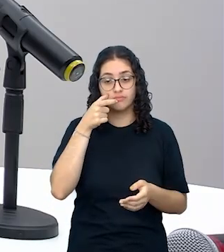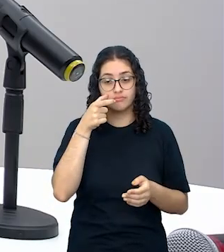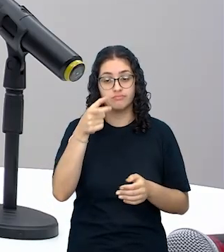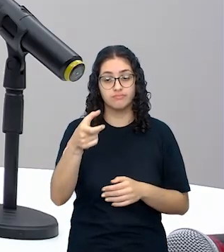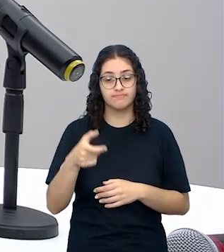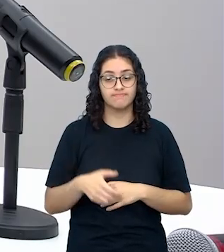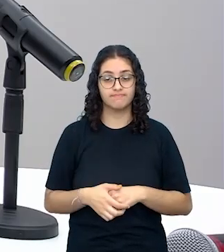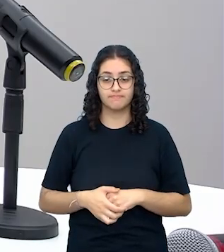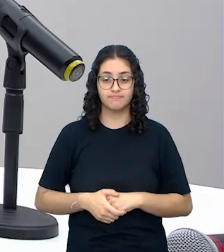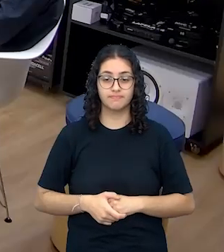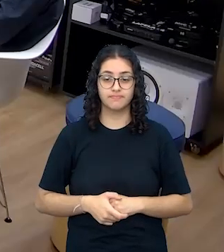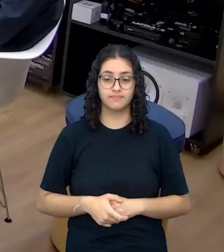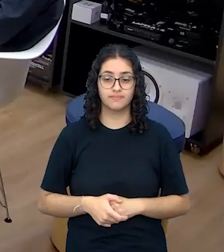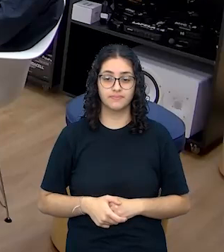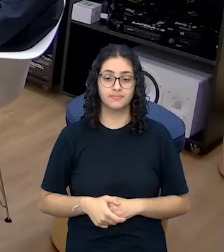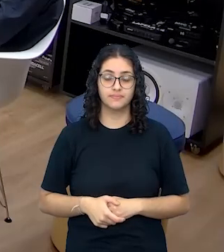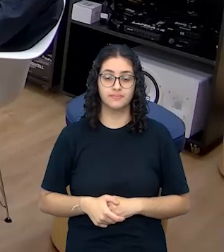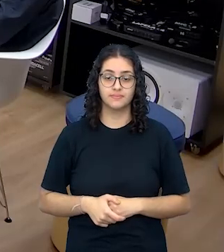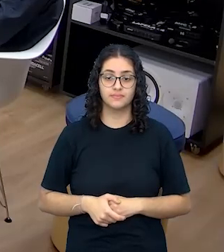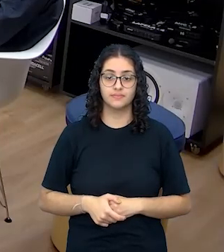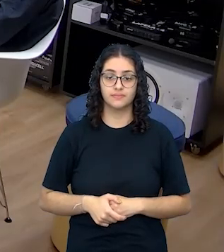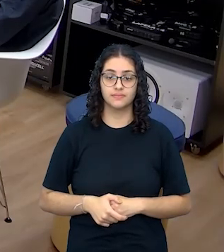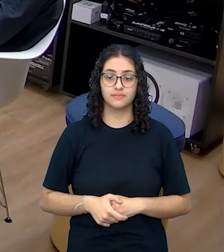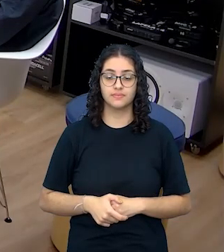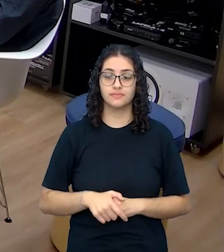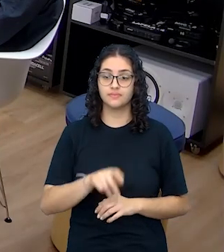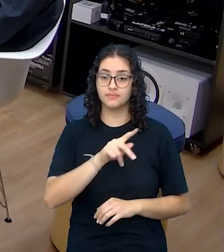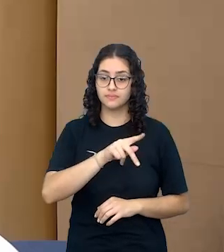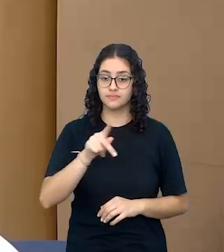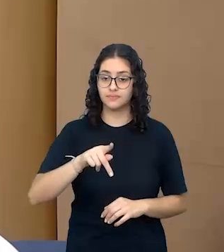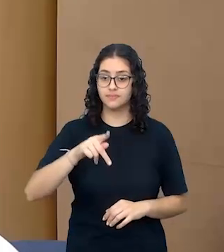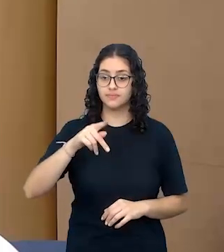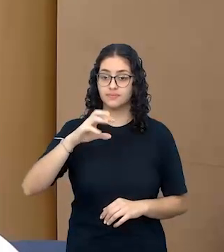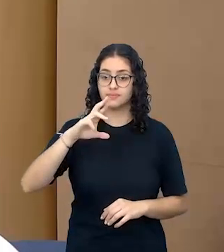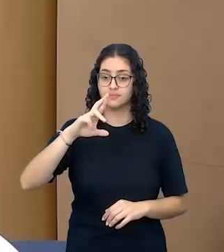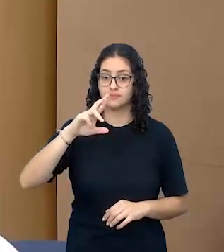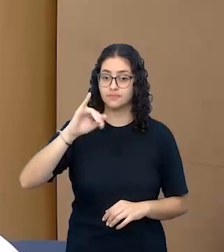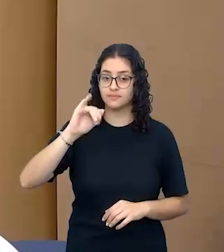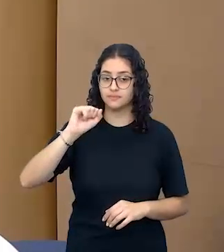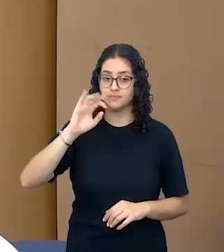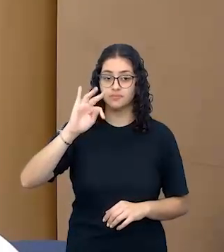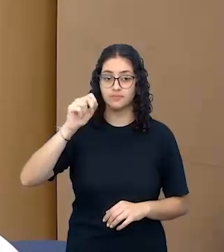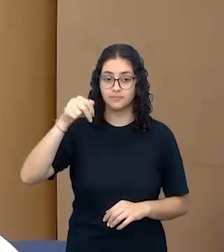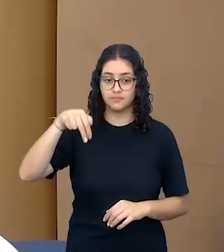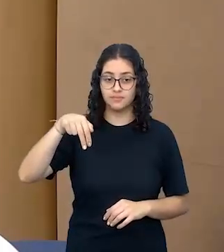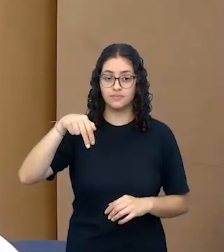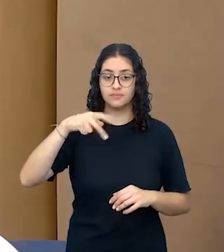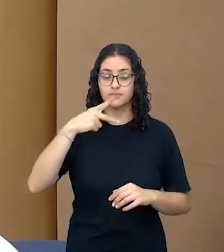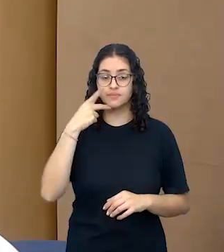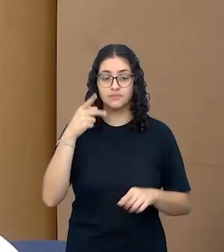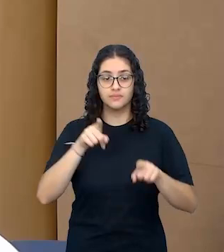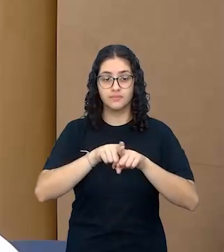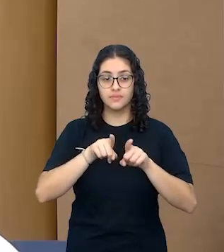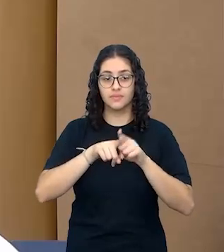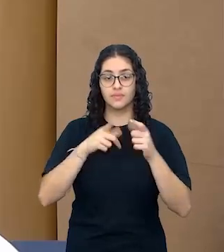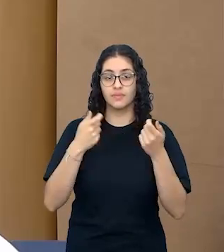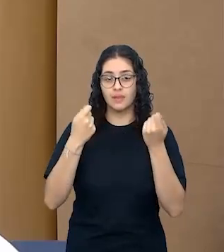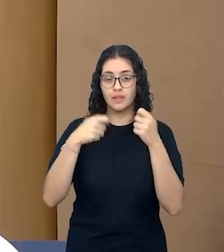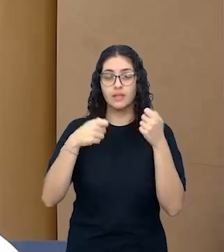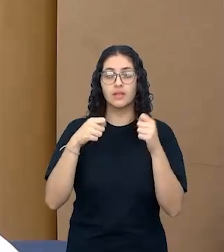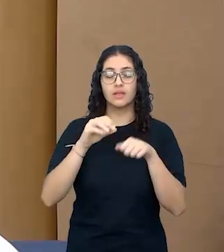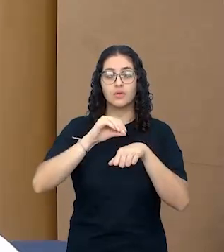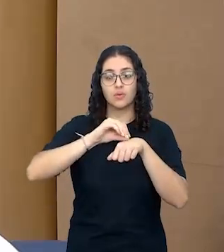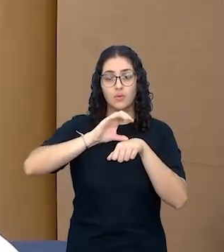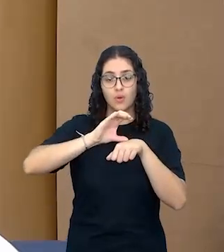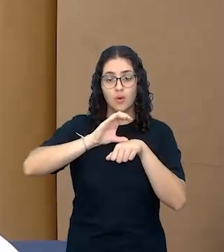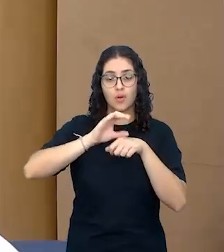né? Muito interessante, né? O professor Christian, que fala que necessidade de levar o conhecimento